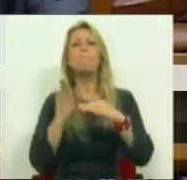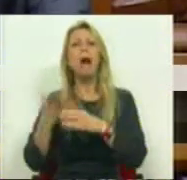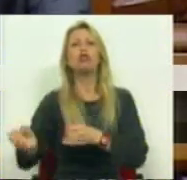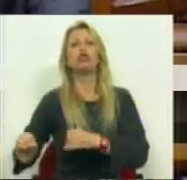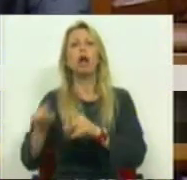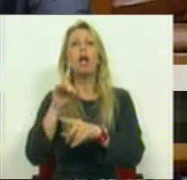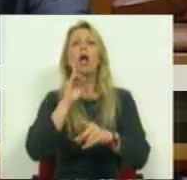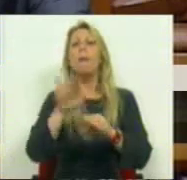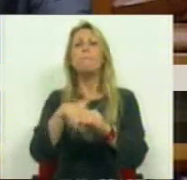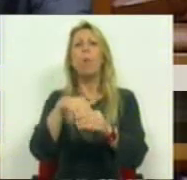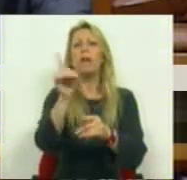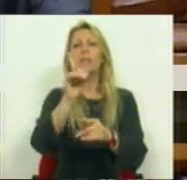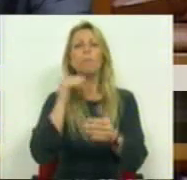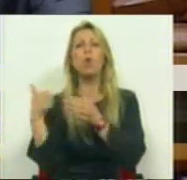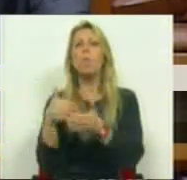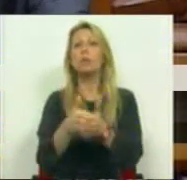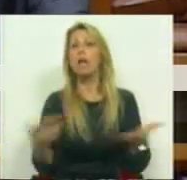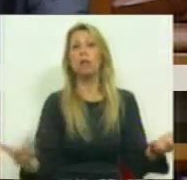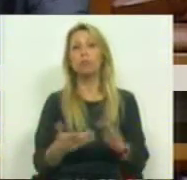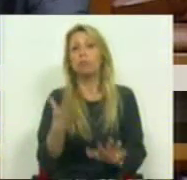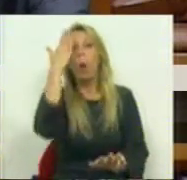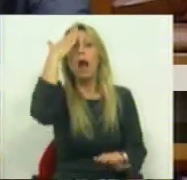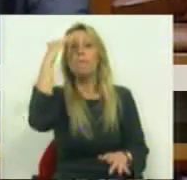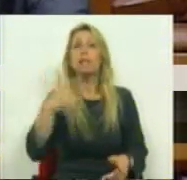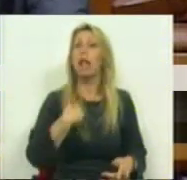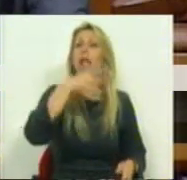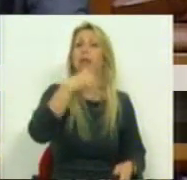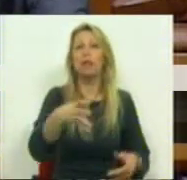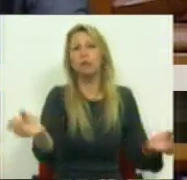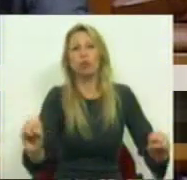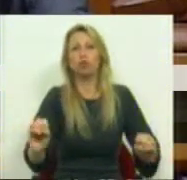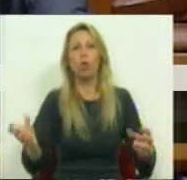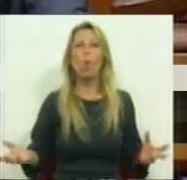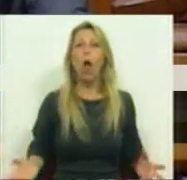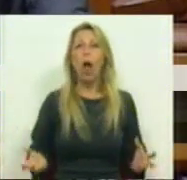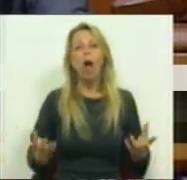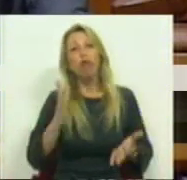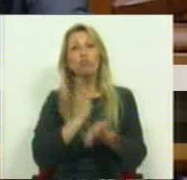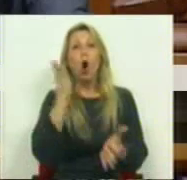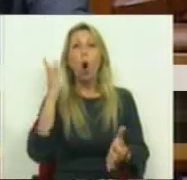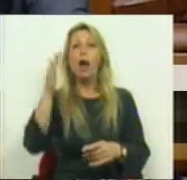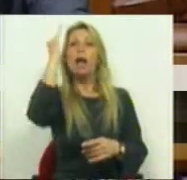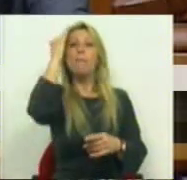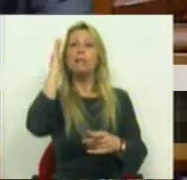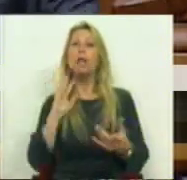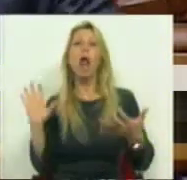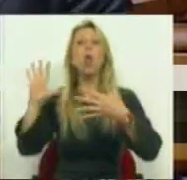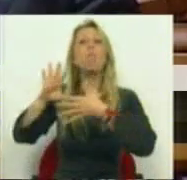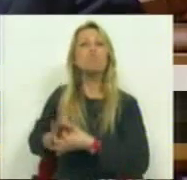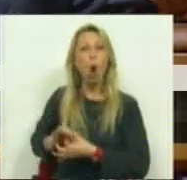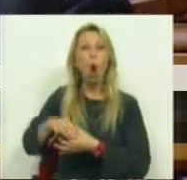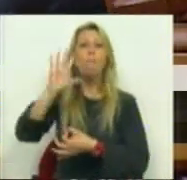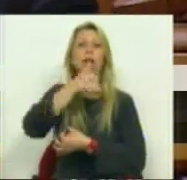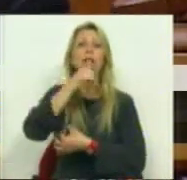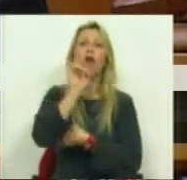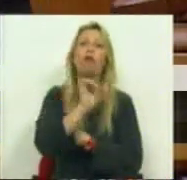processo e que realmente não têm capacidade de se pronunciar, têm apenas capacidade de se agregar, decidido por outrem.